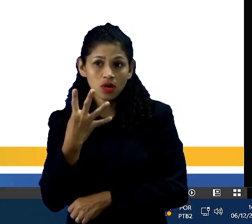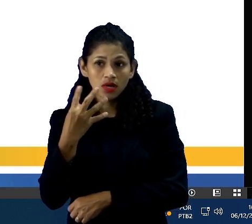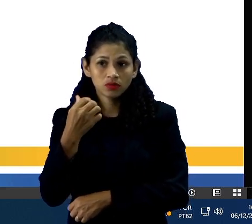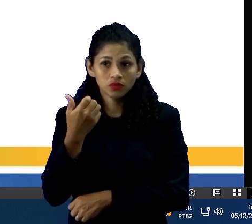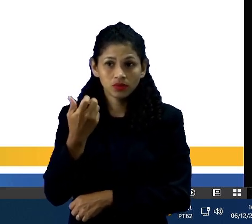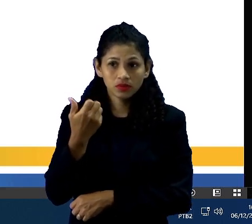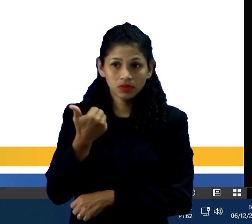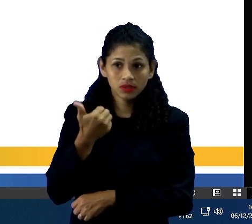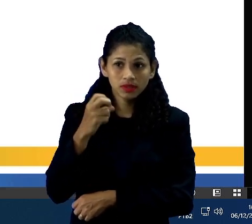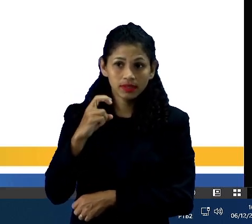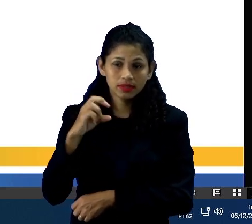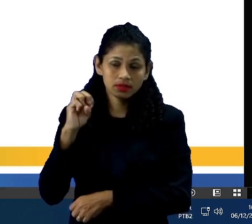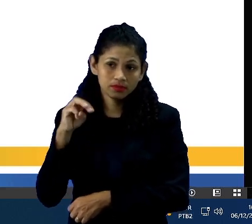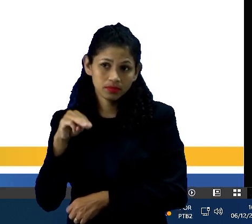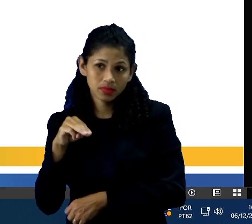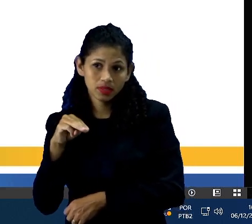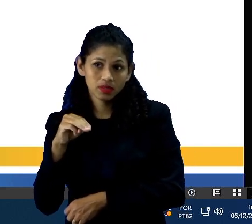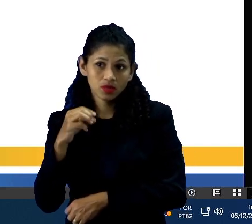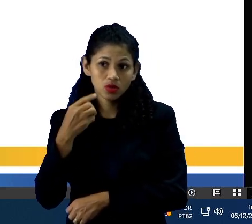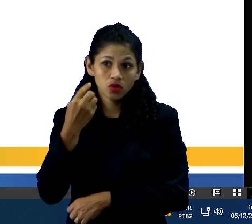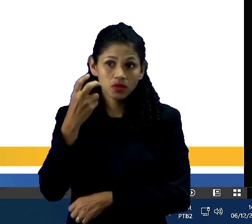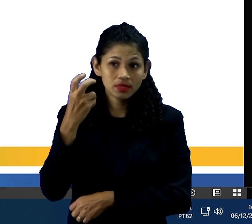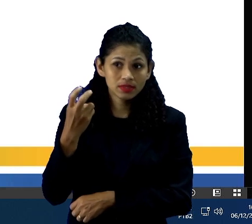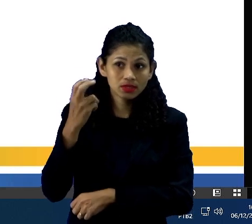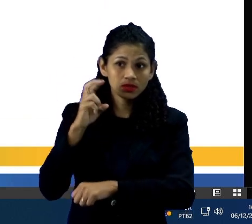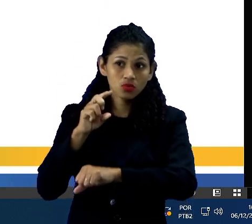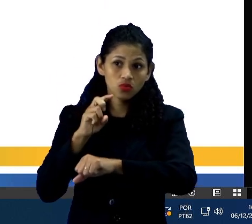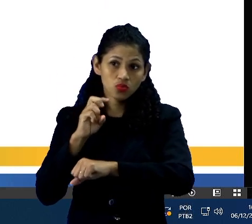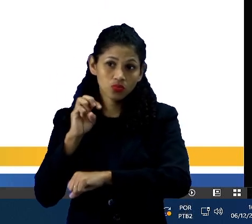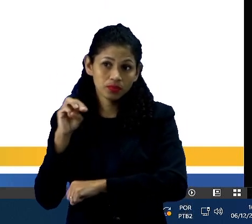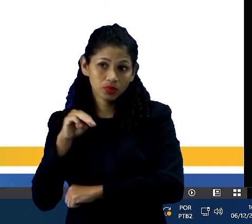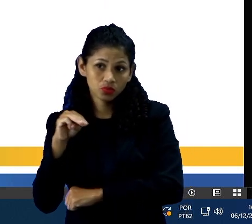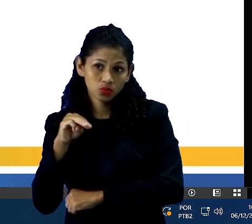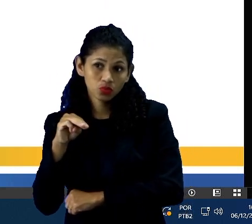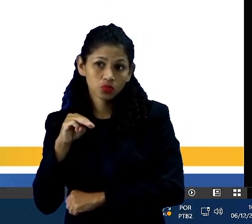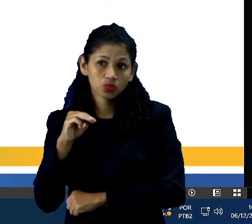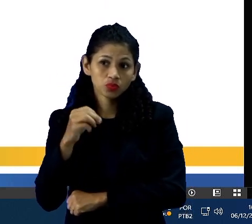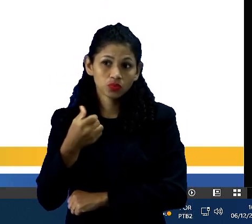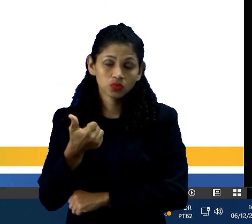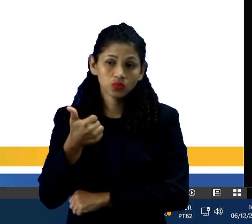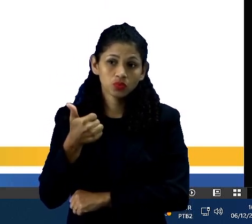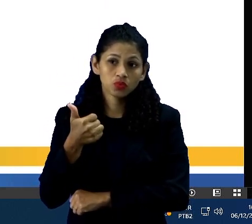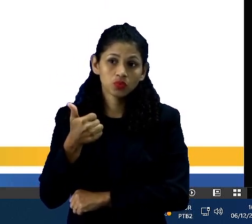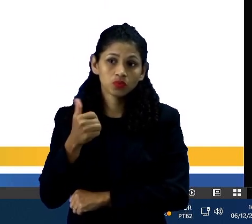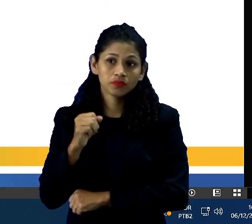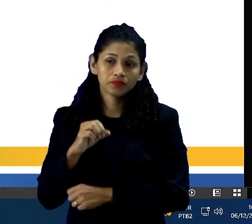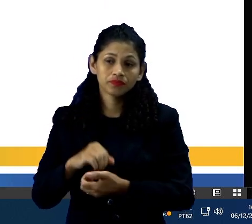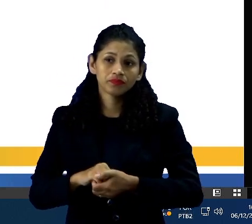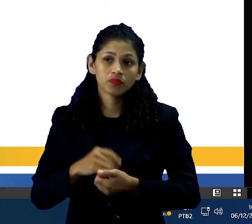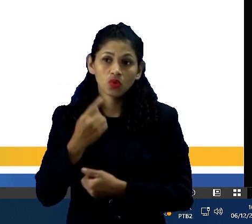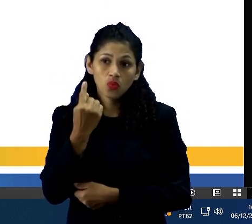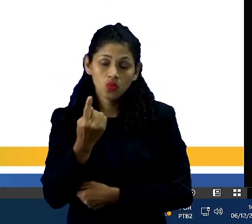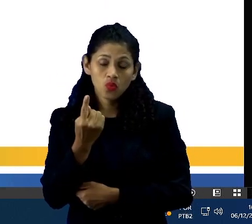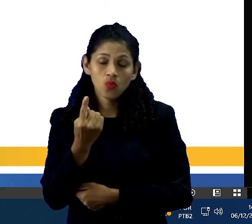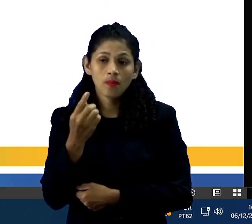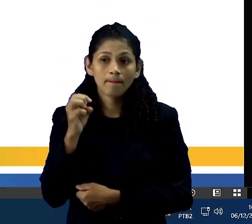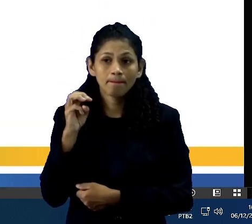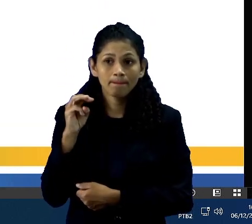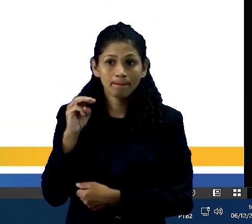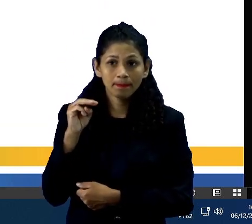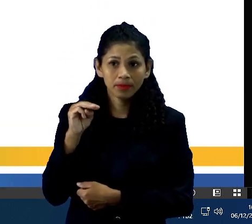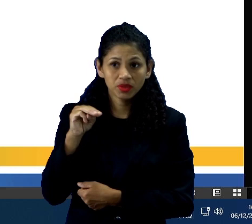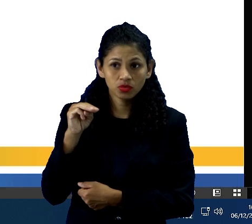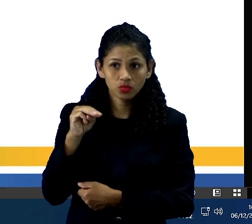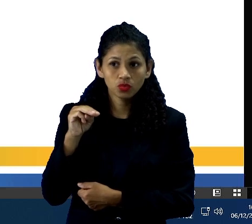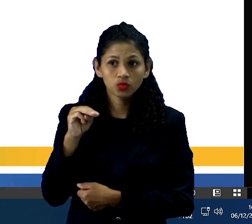minutos, 12 metros. 1 minuto, 60 metros. Podemos fazer a seguinte relação com os números da